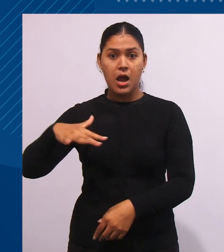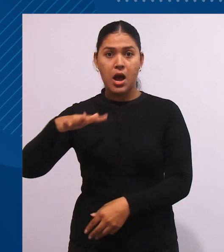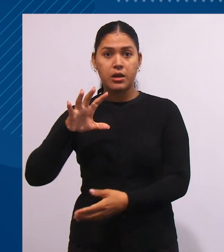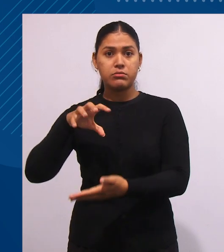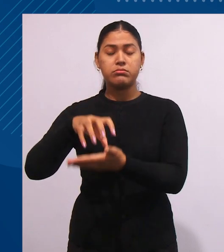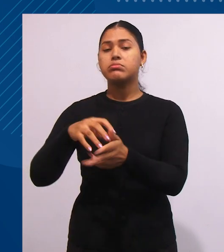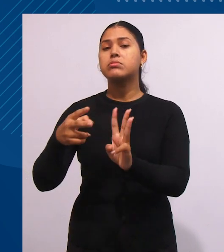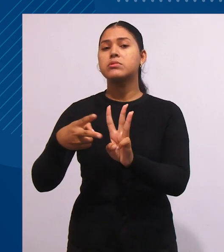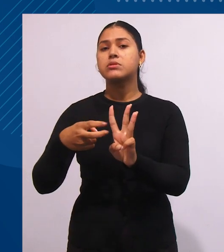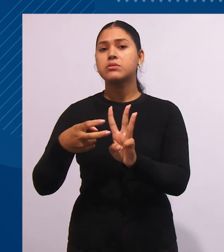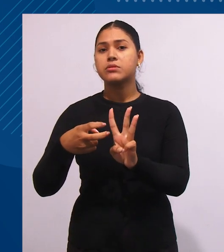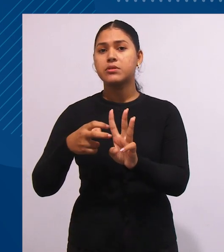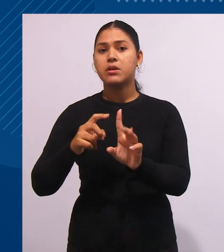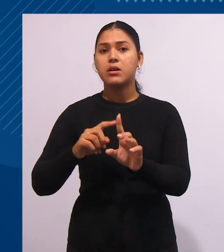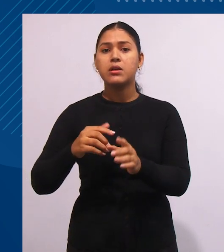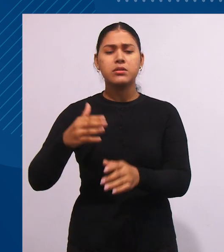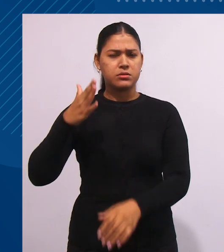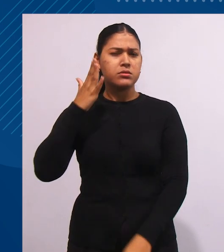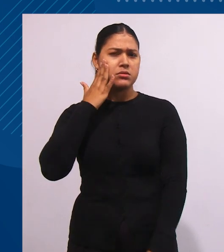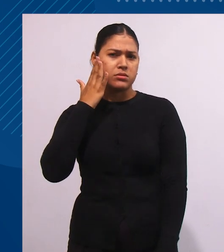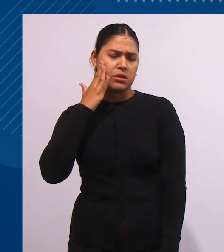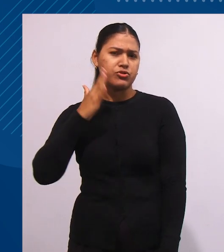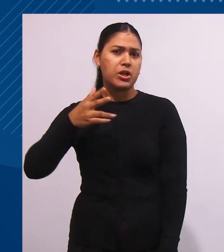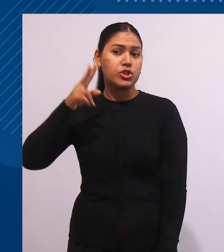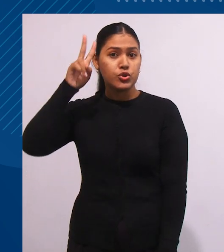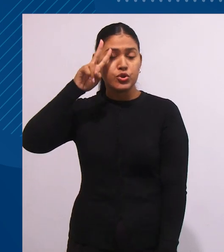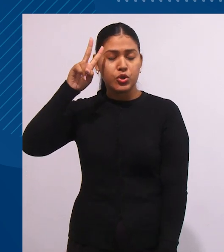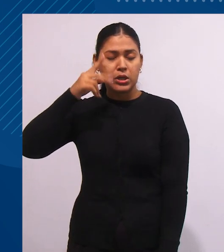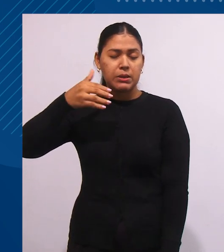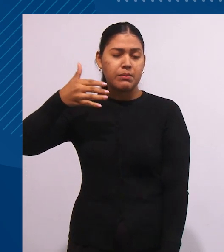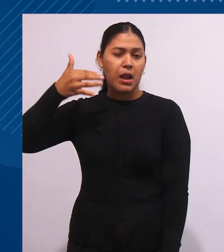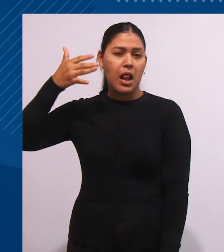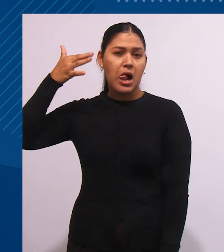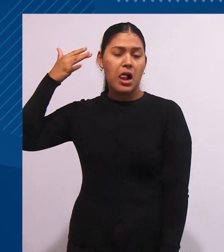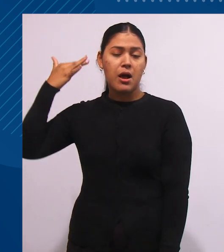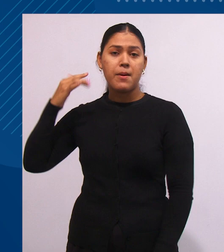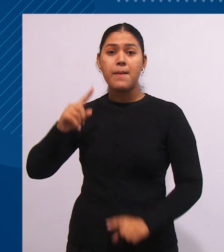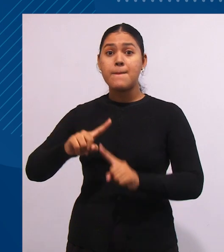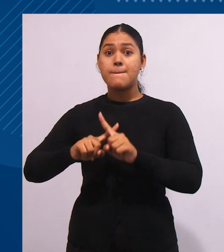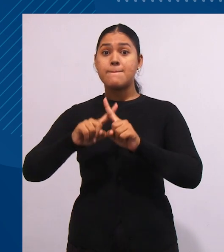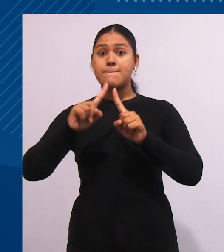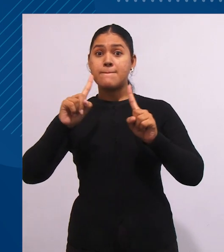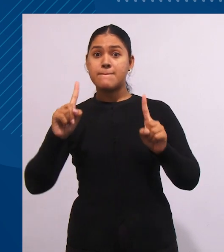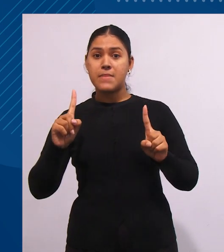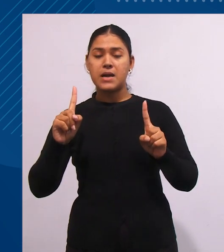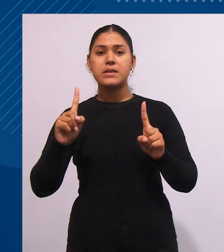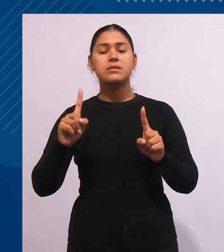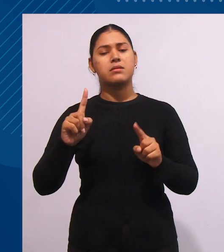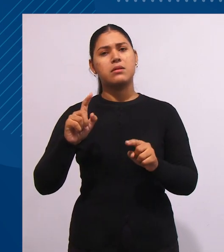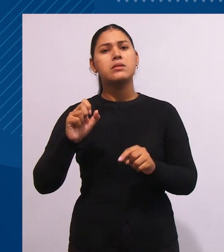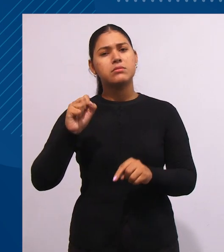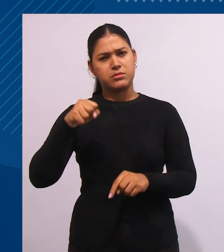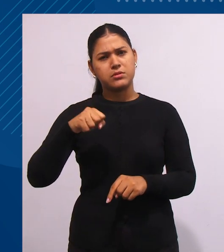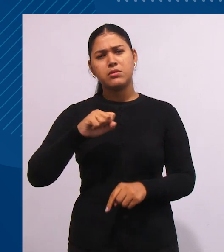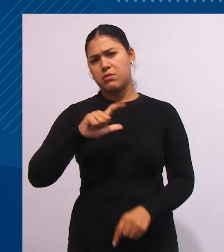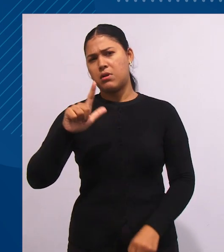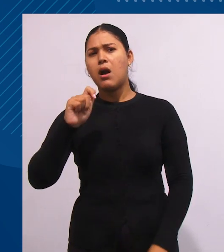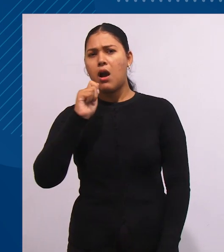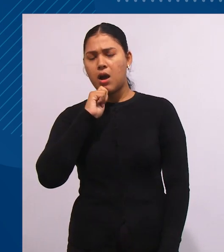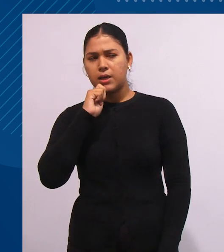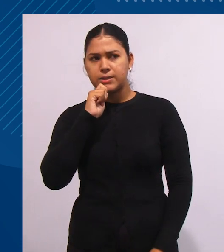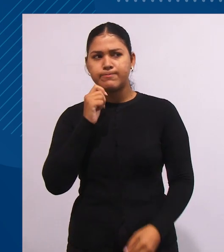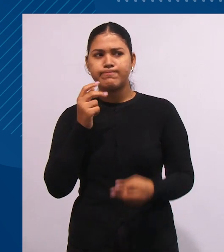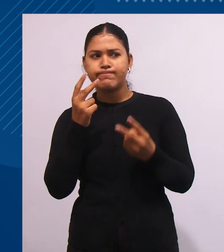intertribais. E existe, né? Existe um processo lá de desconfiança, mas de intersecção,